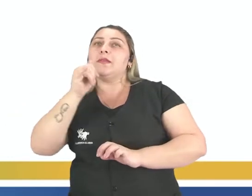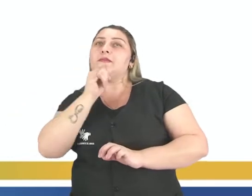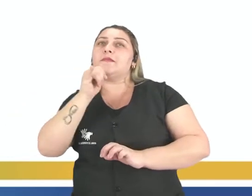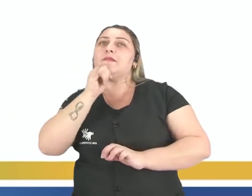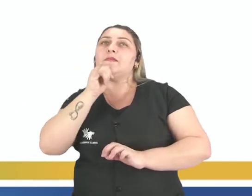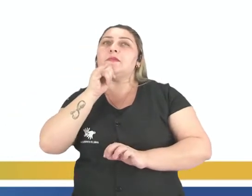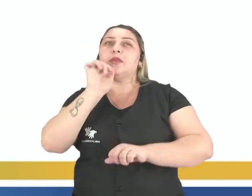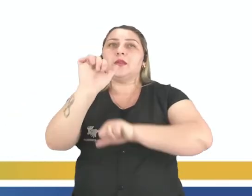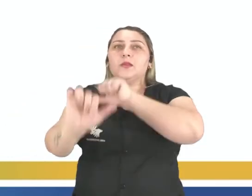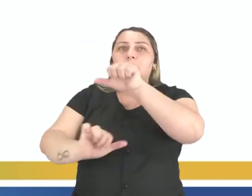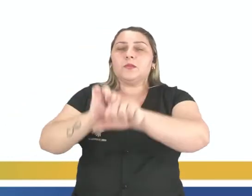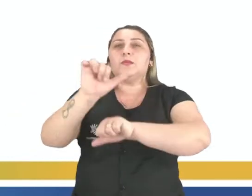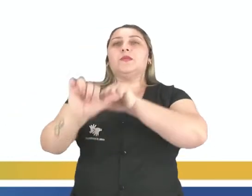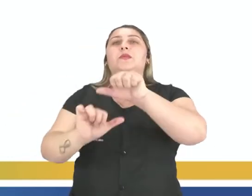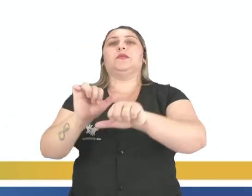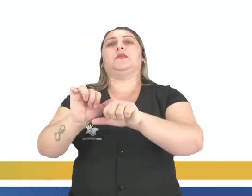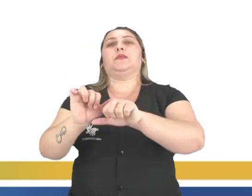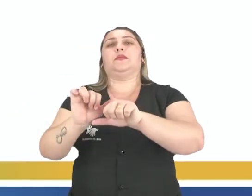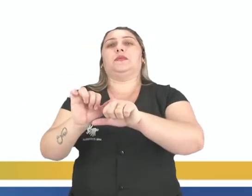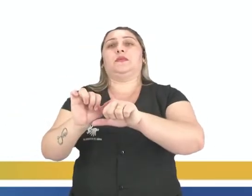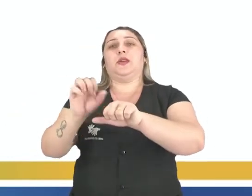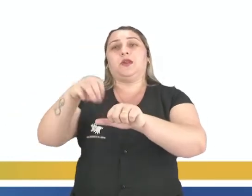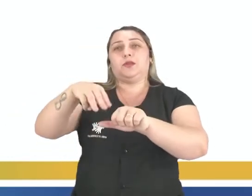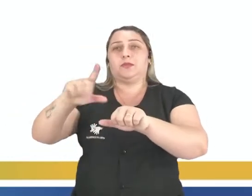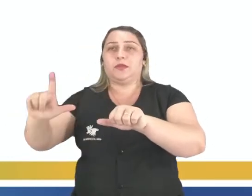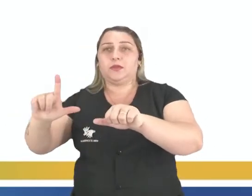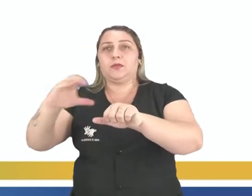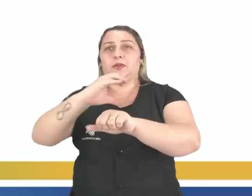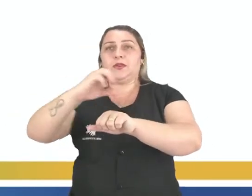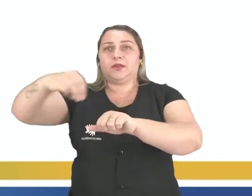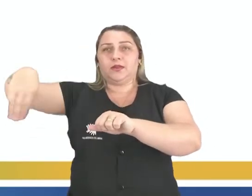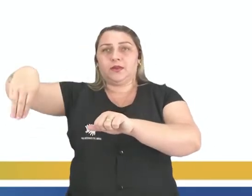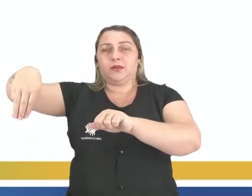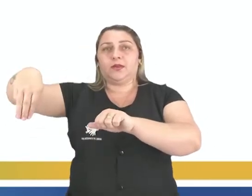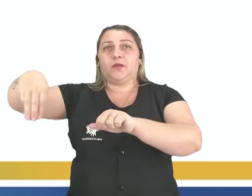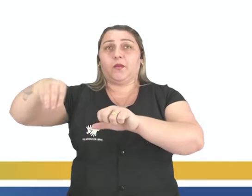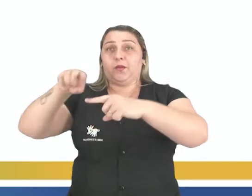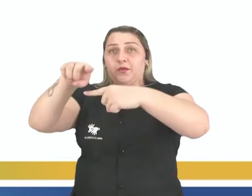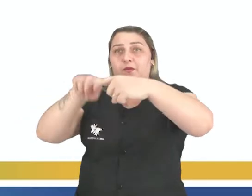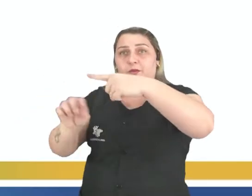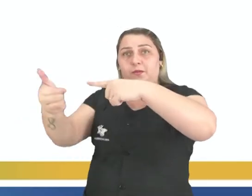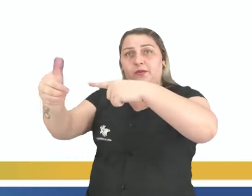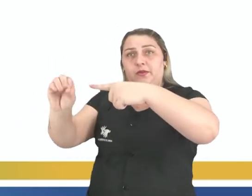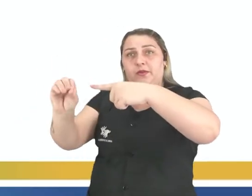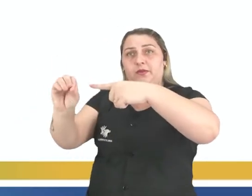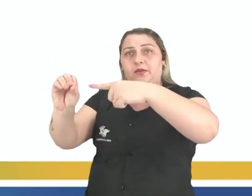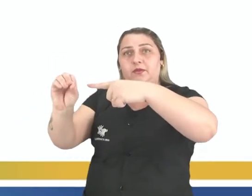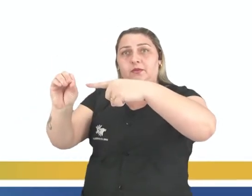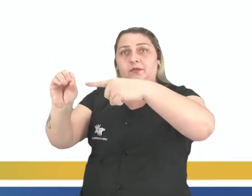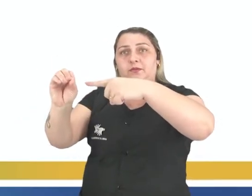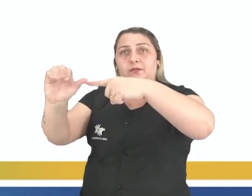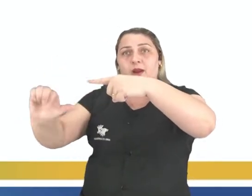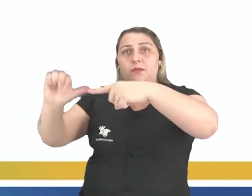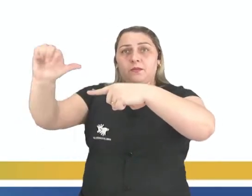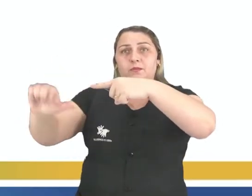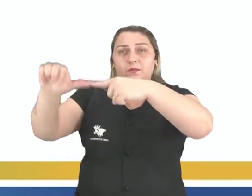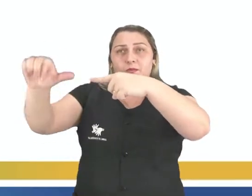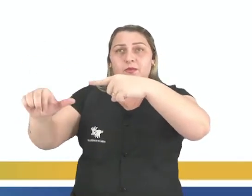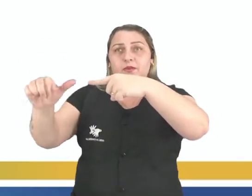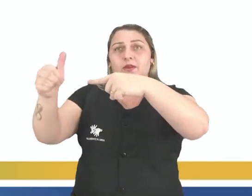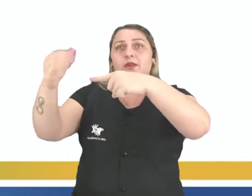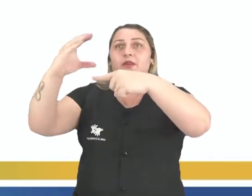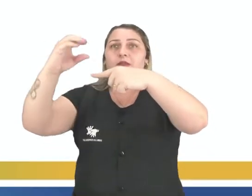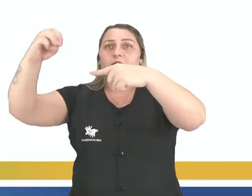exemplo, eu converter uma medida de milímetro para centímetro, né, eu divido por 10. Para eu converter uma medida